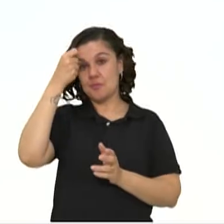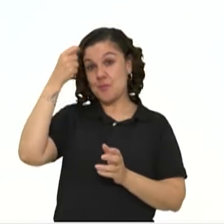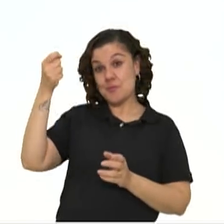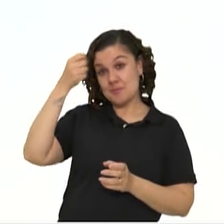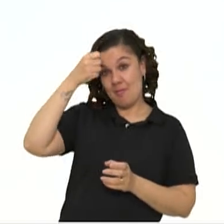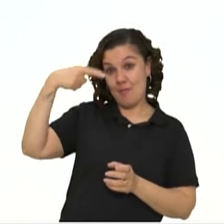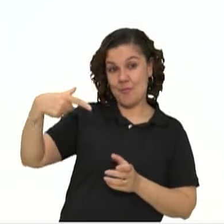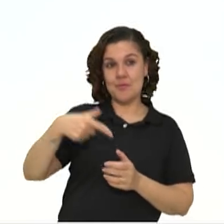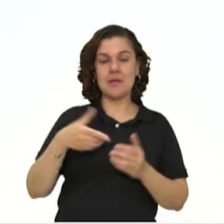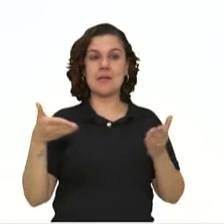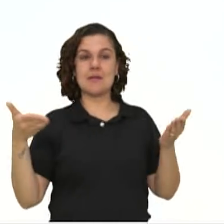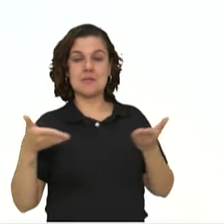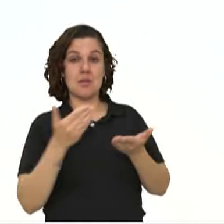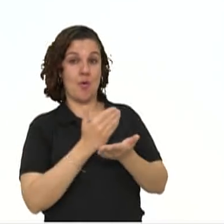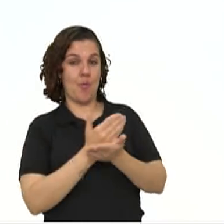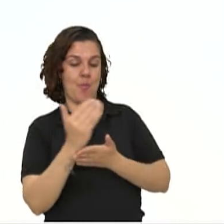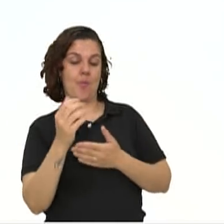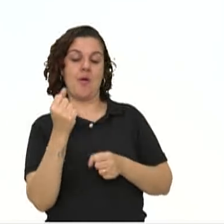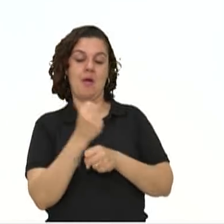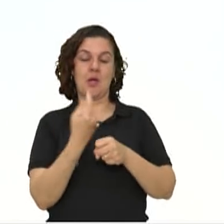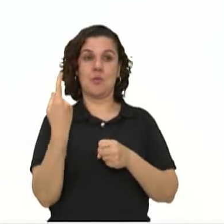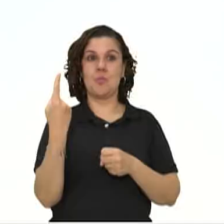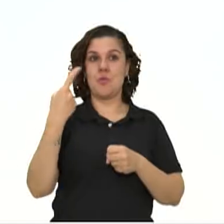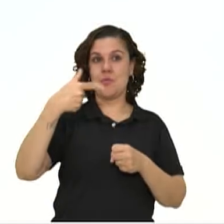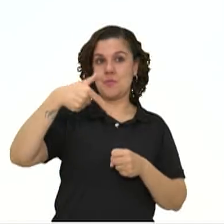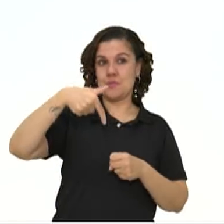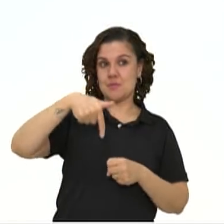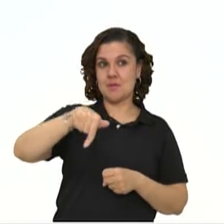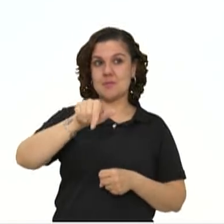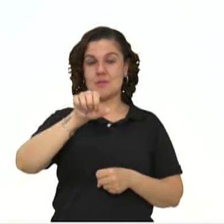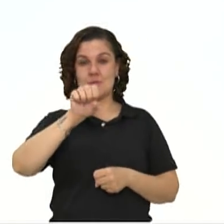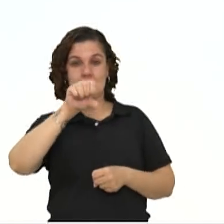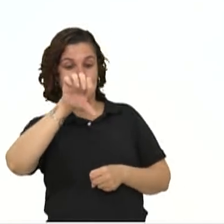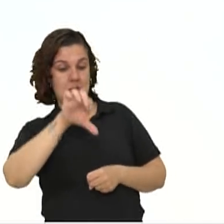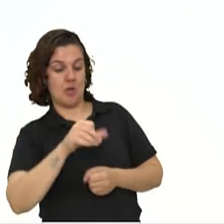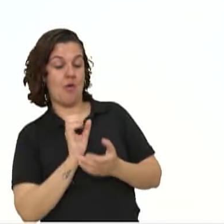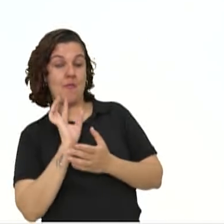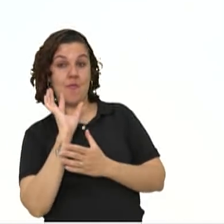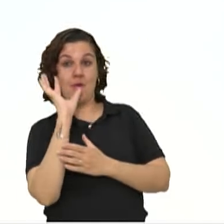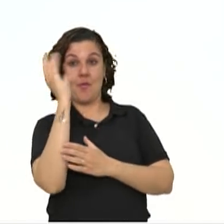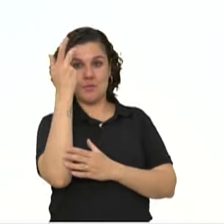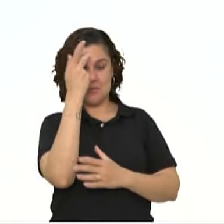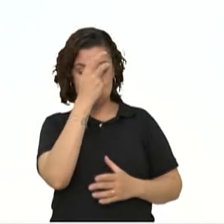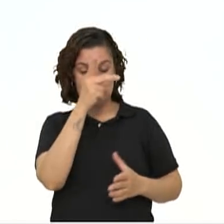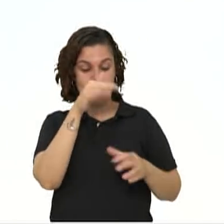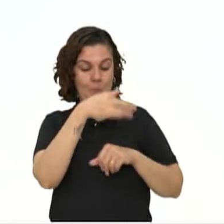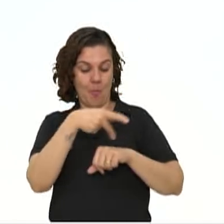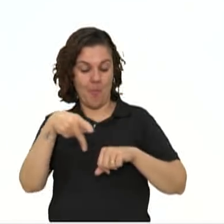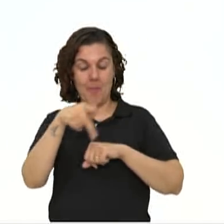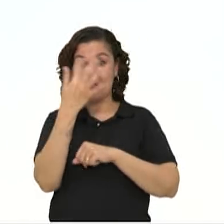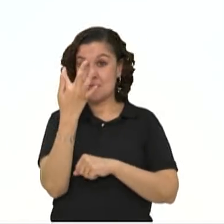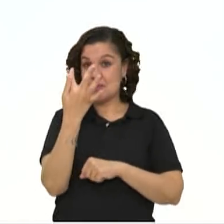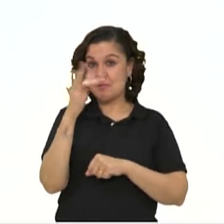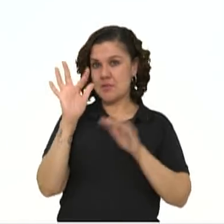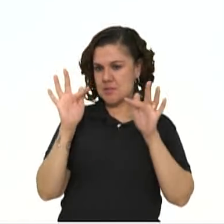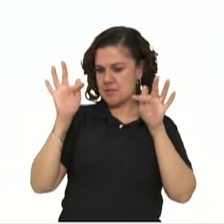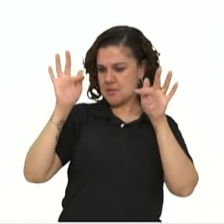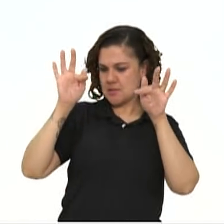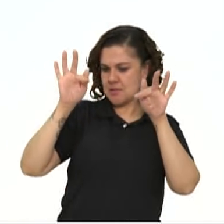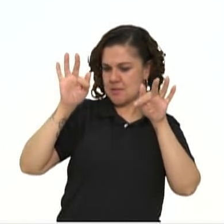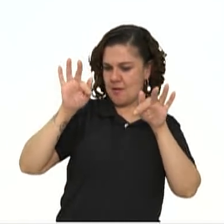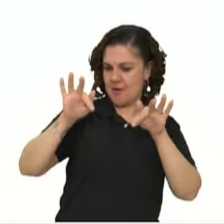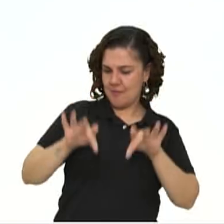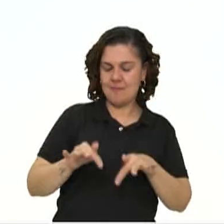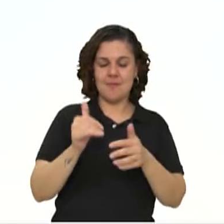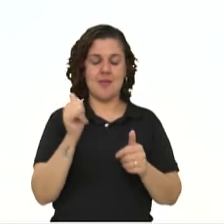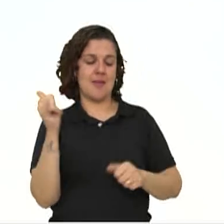né? Em 1789, acontecia na França a revolução que marcaria o fim da Idade Moderna e o